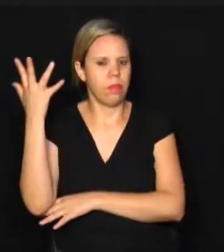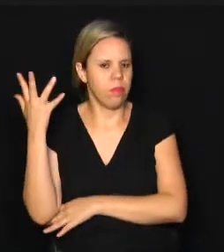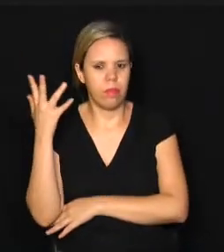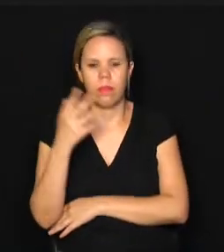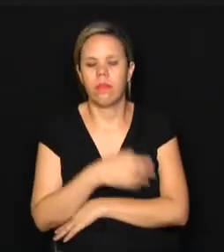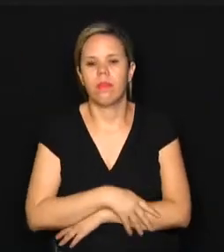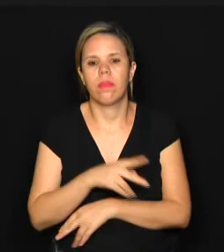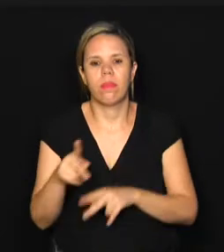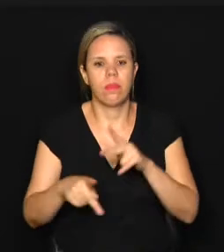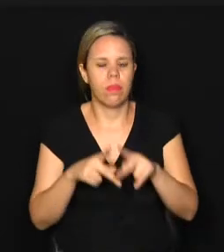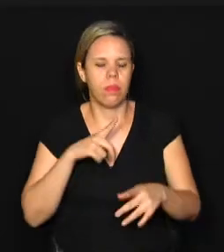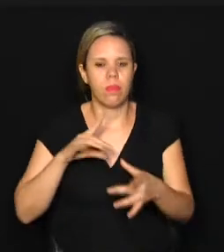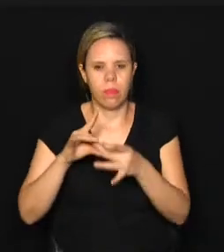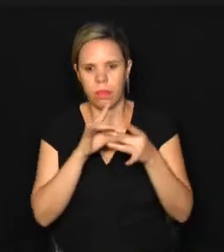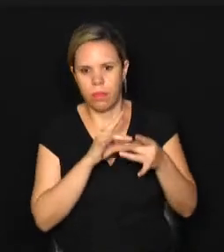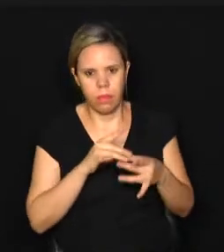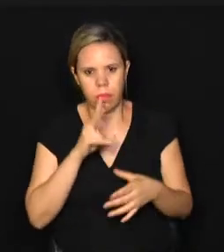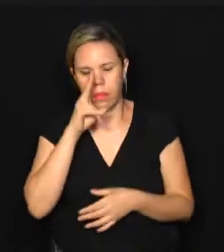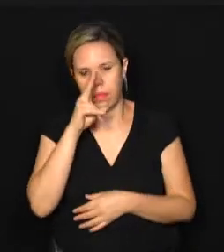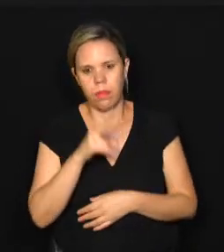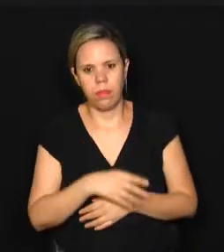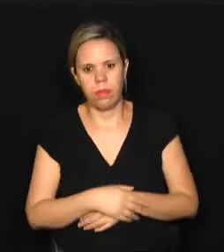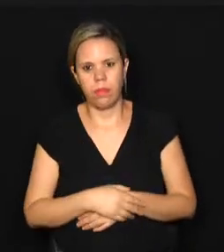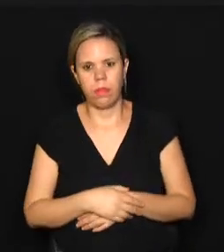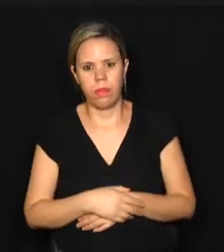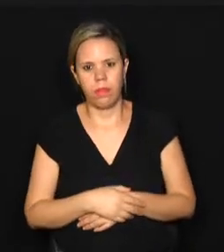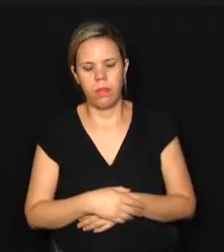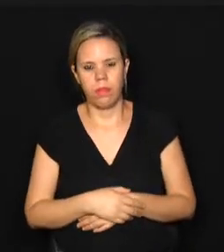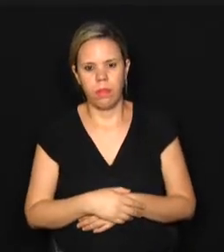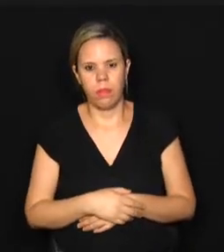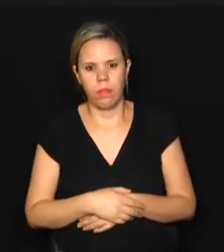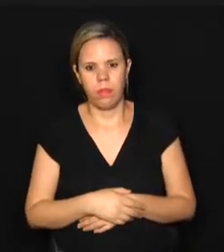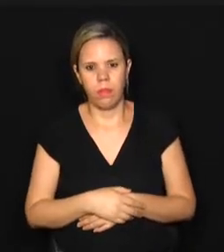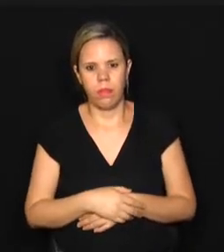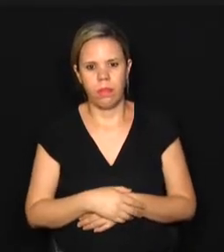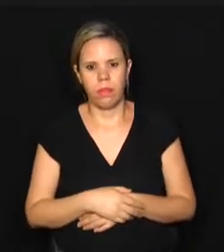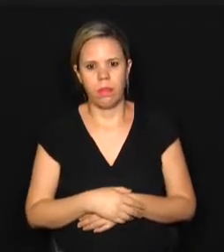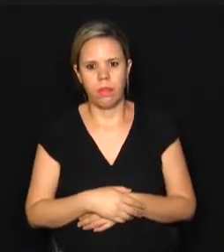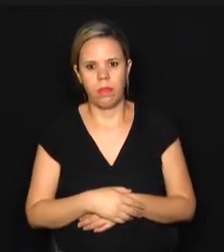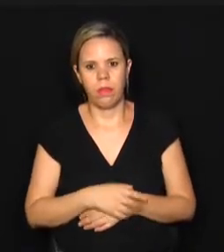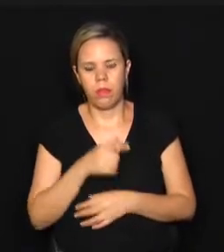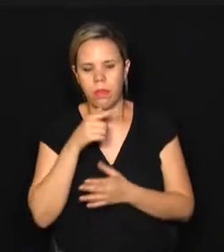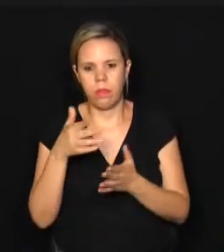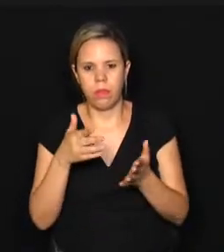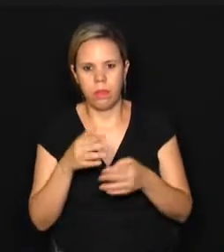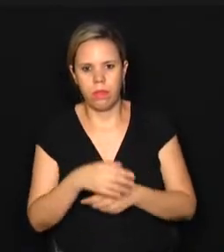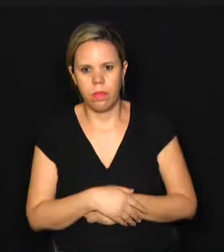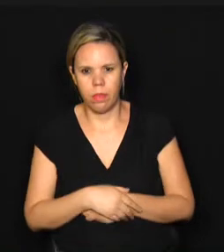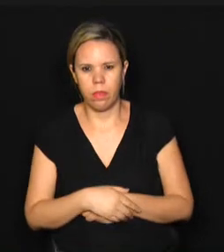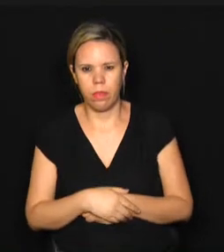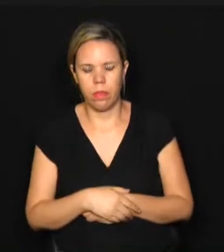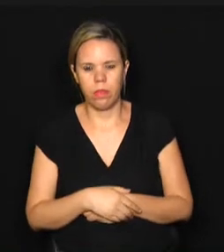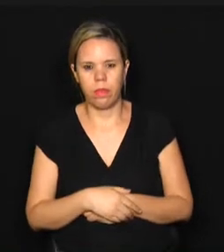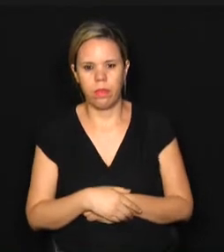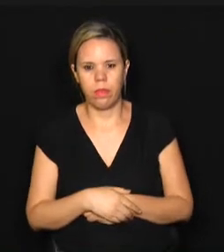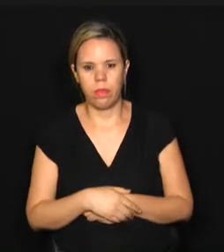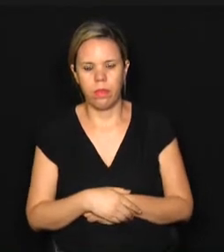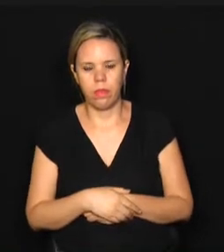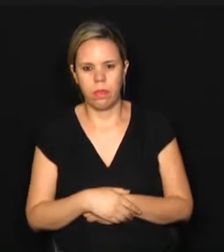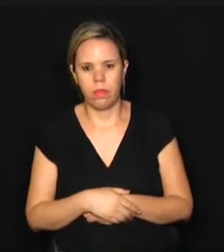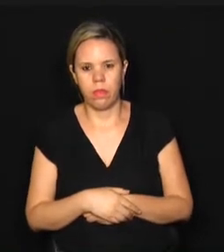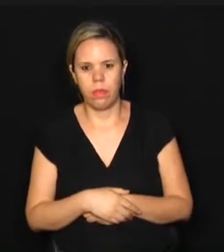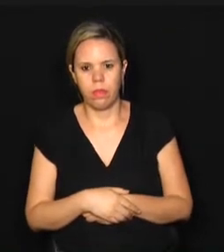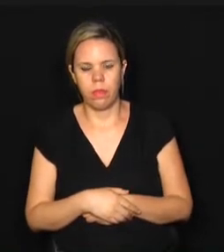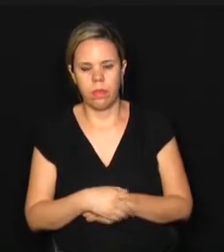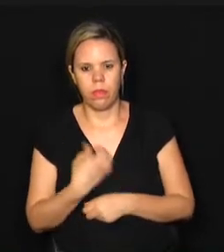As pessoas têm uma ligação muito forte com essa terra, com os rios. E